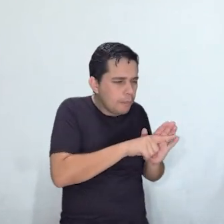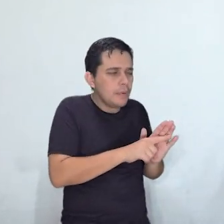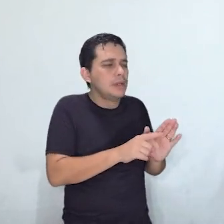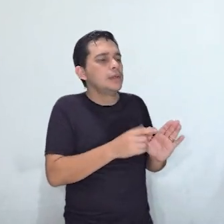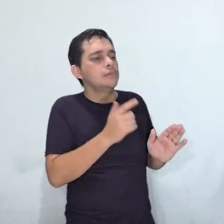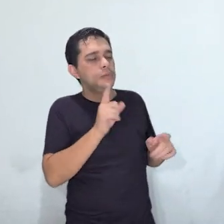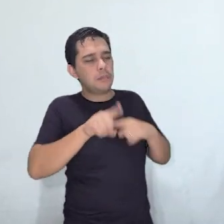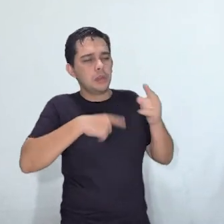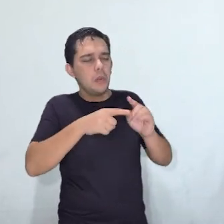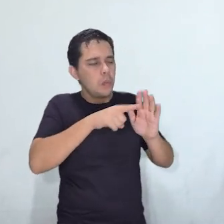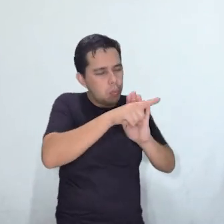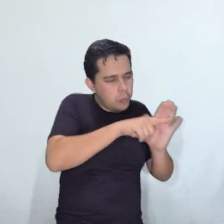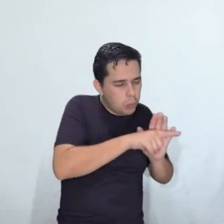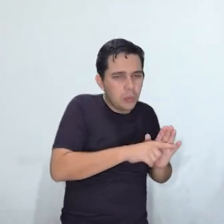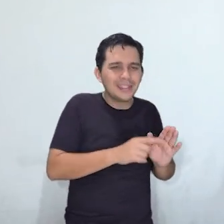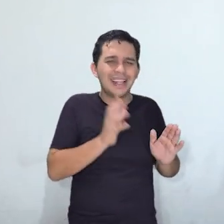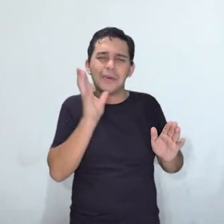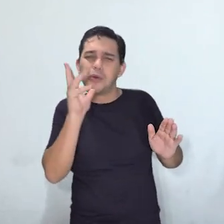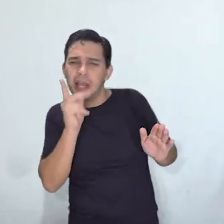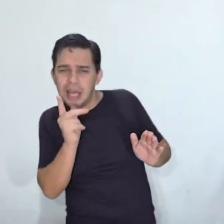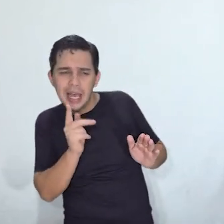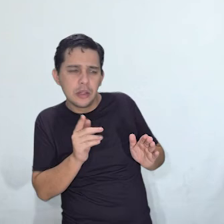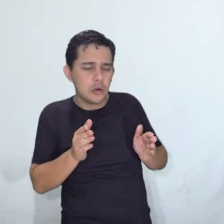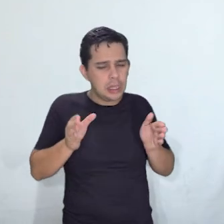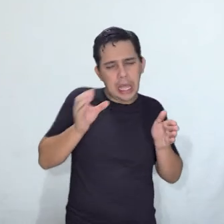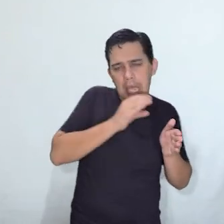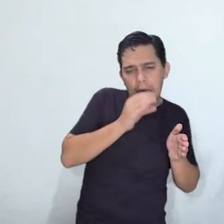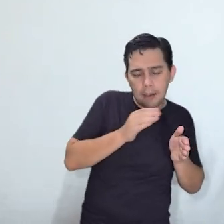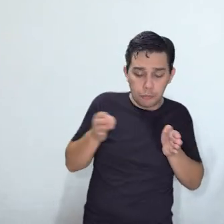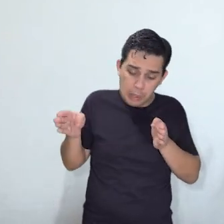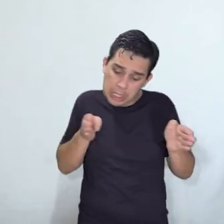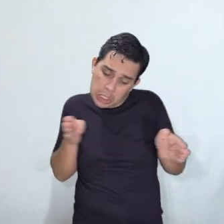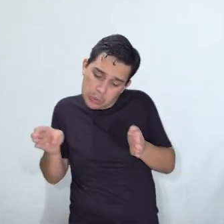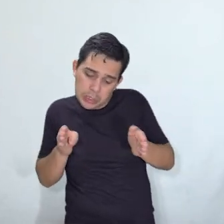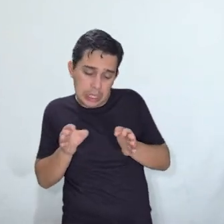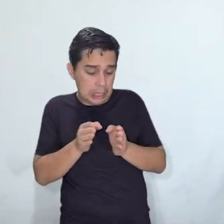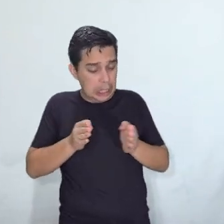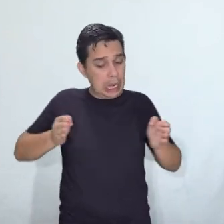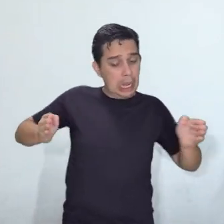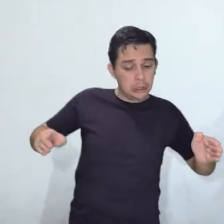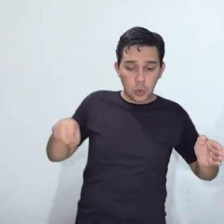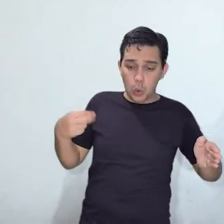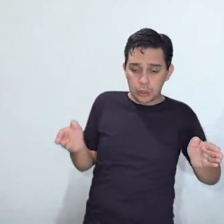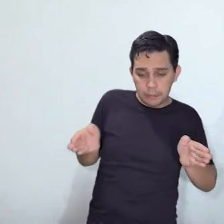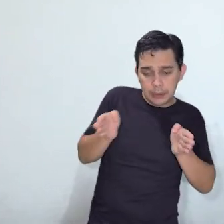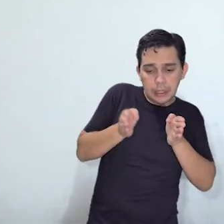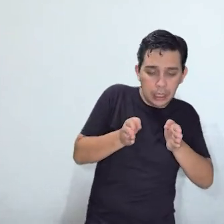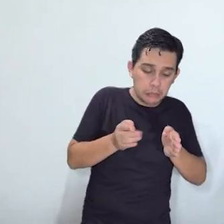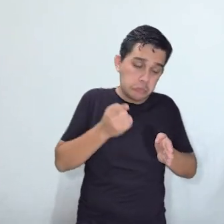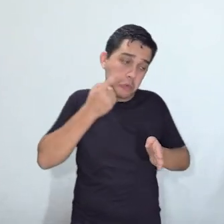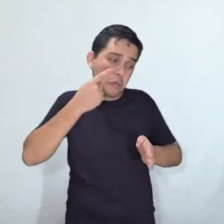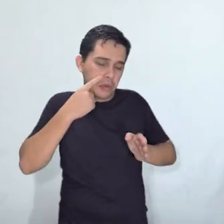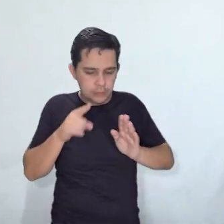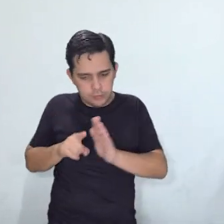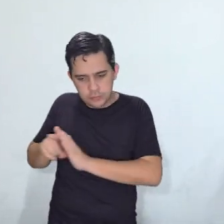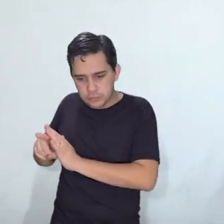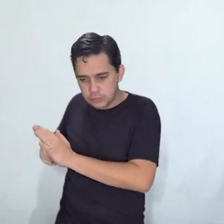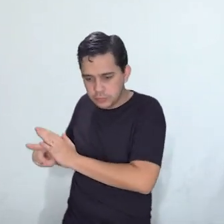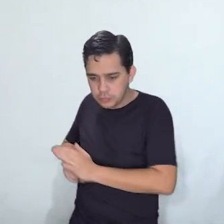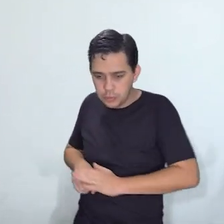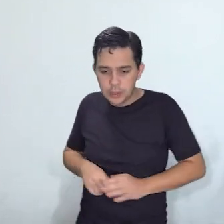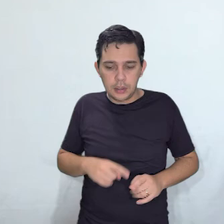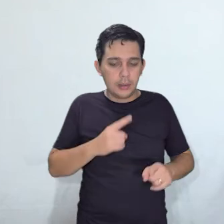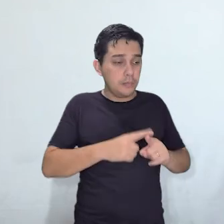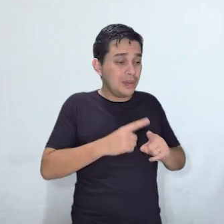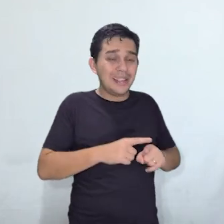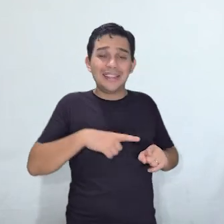manancial, haja vista as notícias que, inclusive reconhecidas aí pelas concessionárias através de nota publicada,